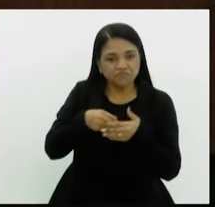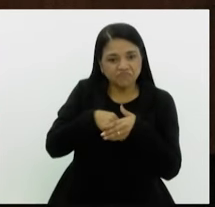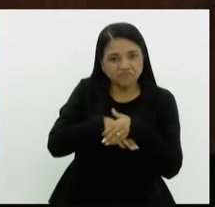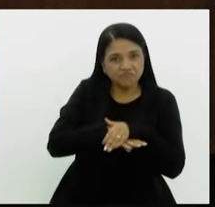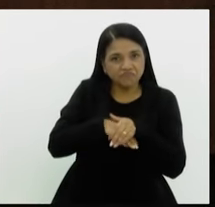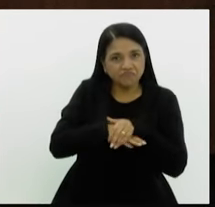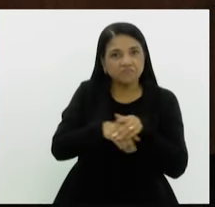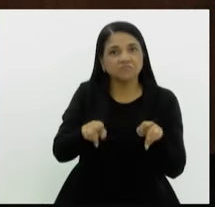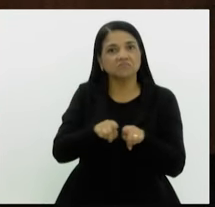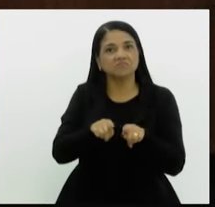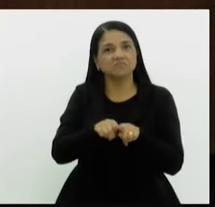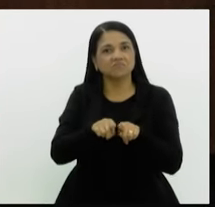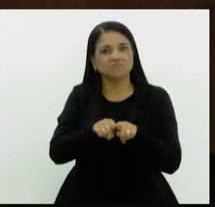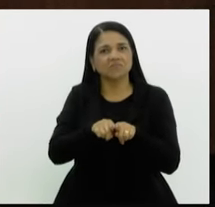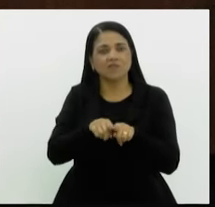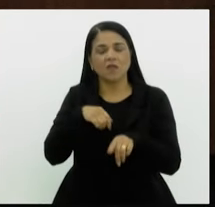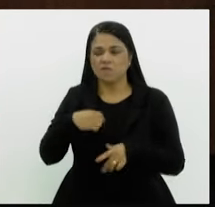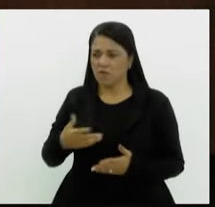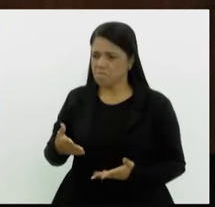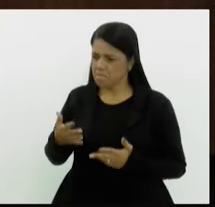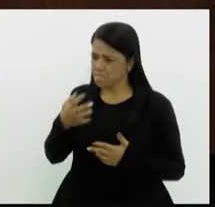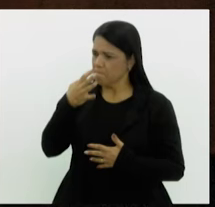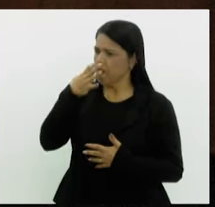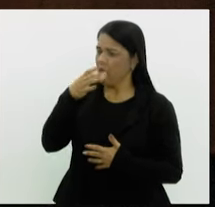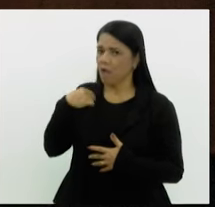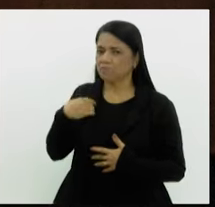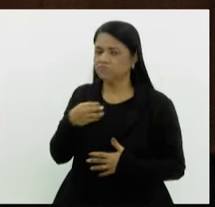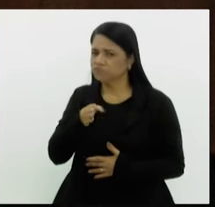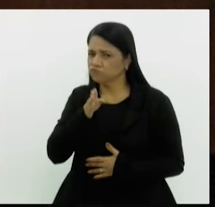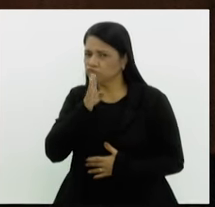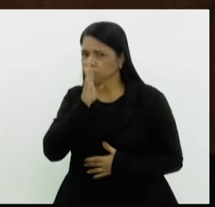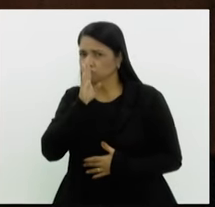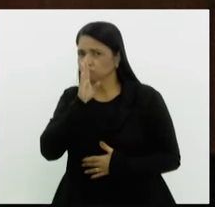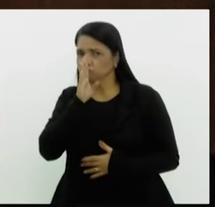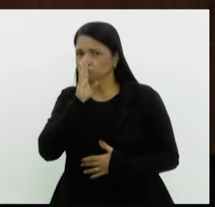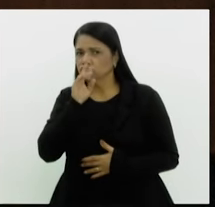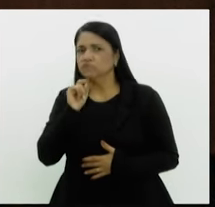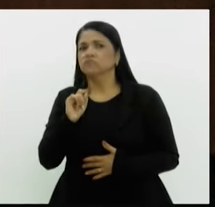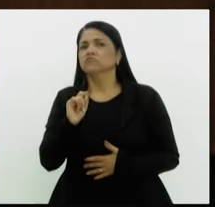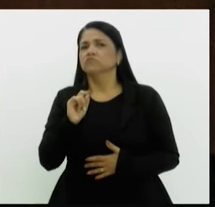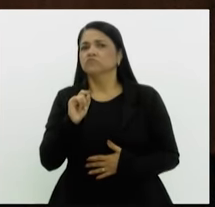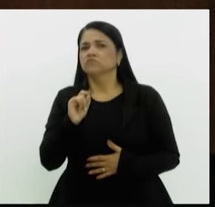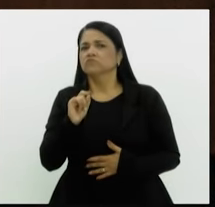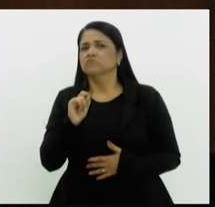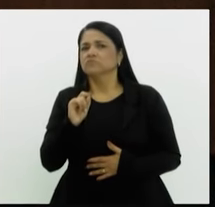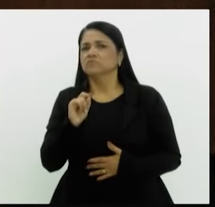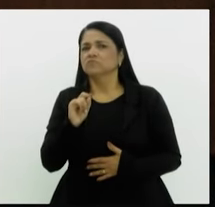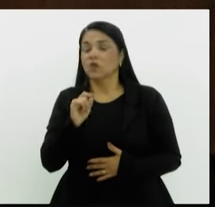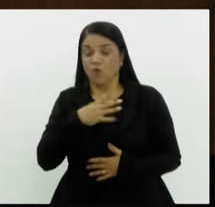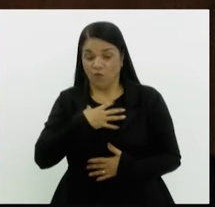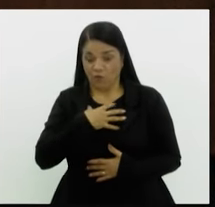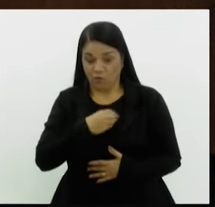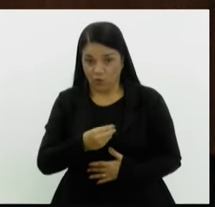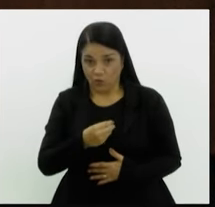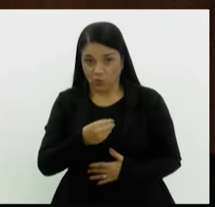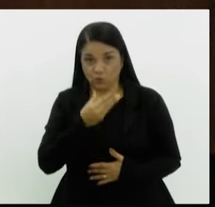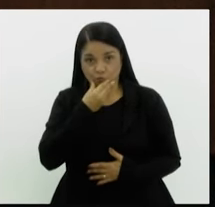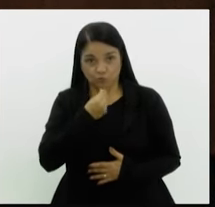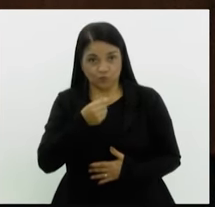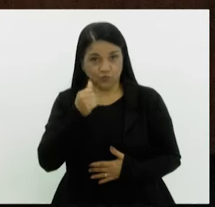muito impressionado sobre o silêncio que foi o fato do filho do presidente